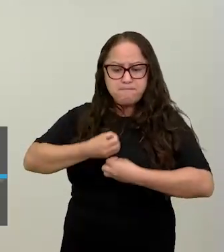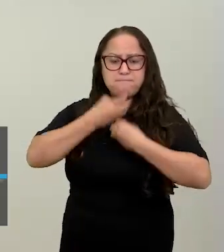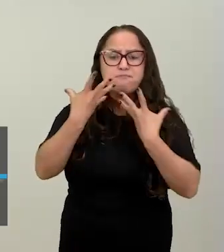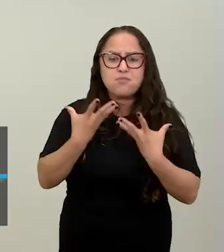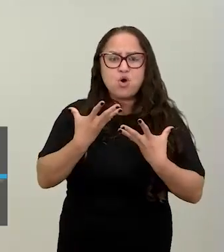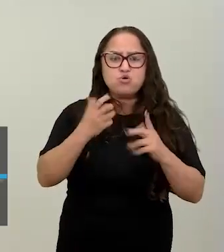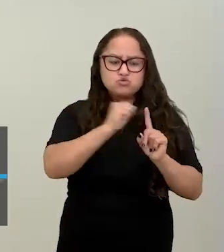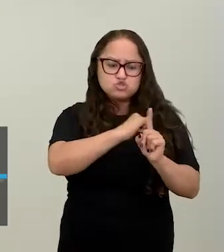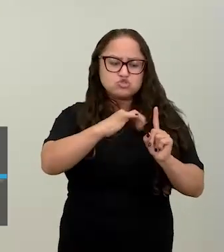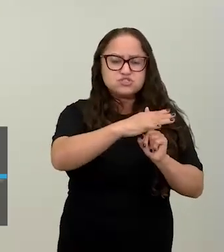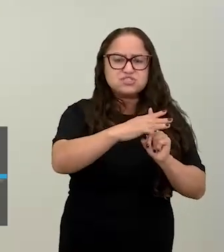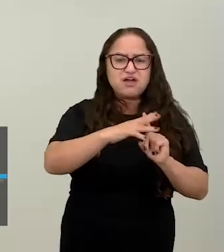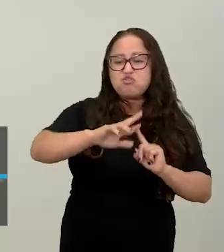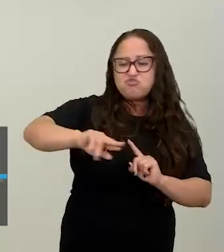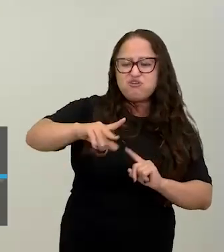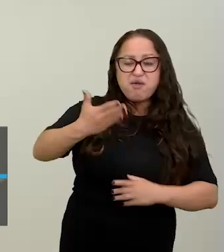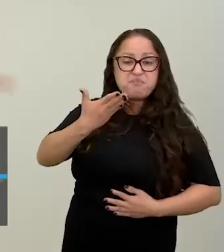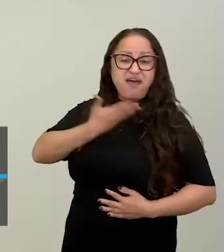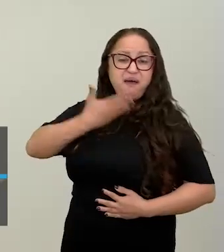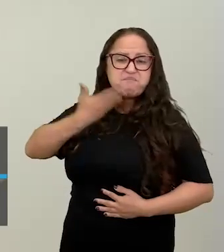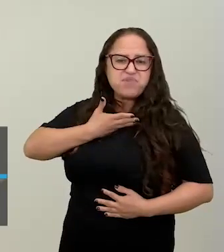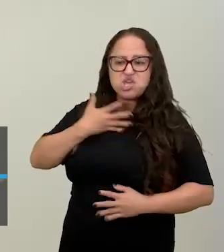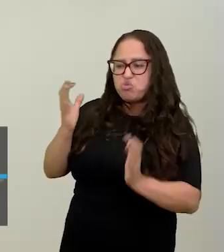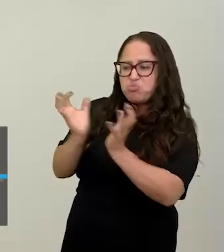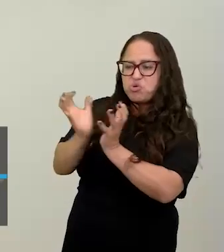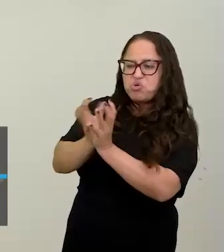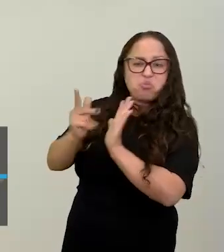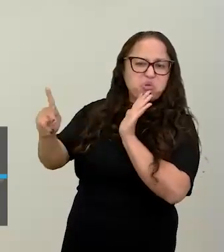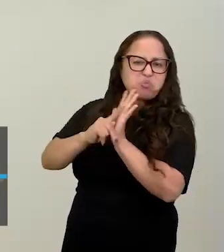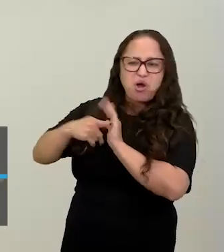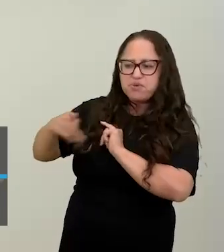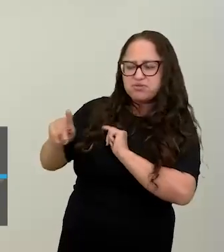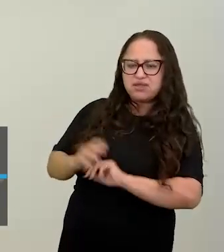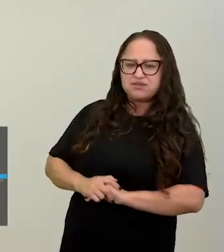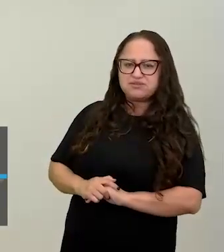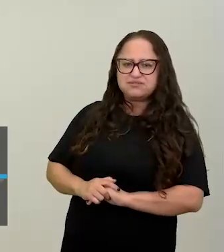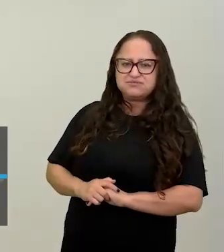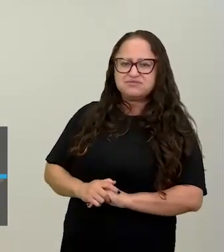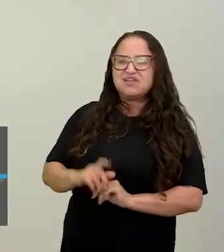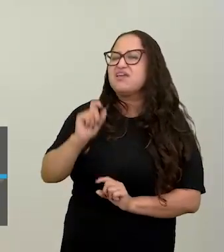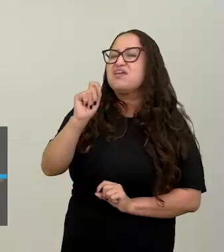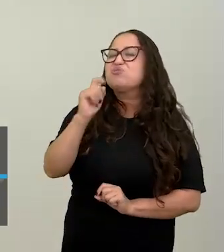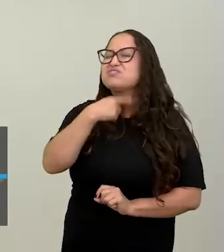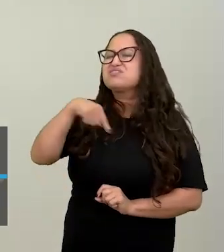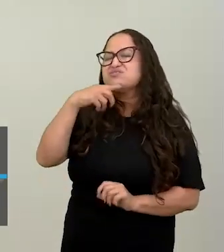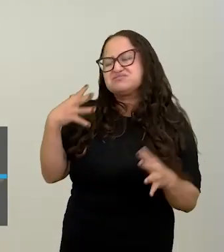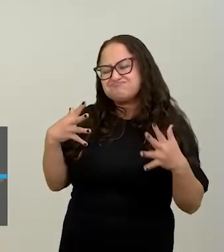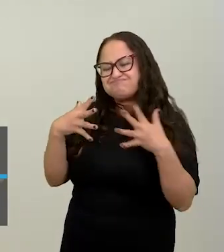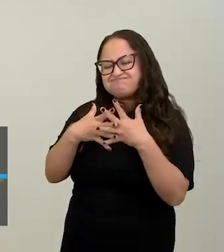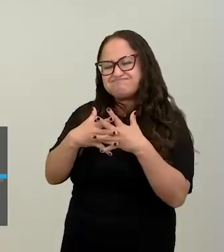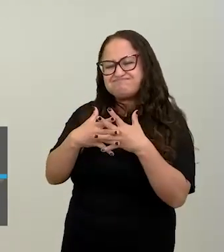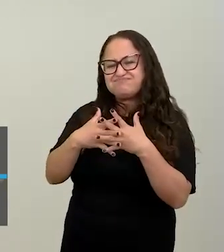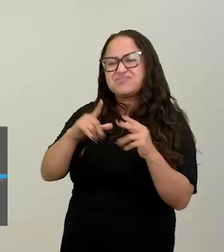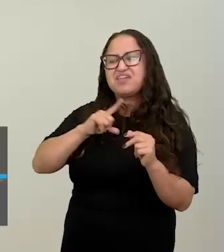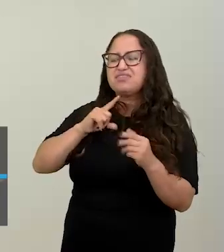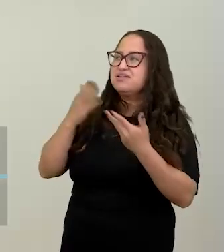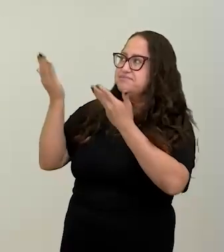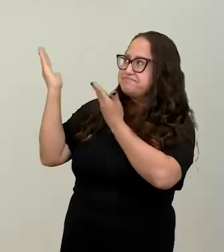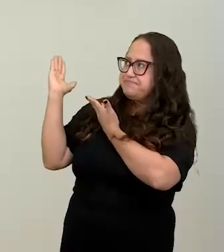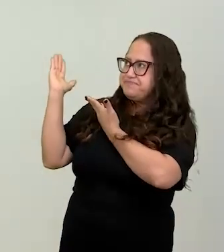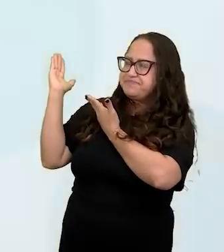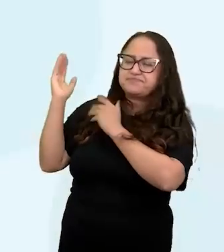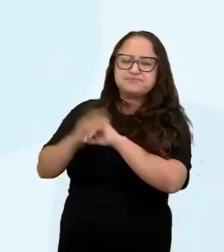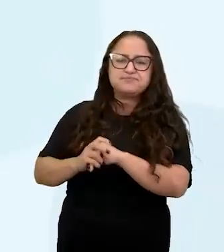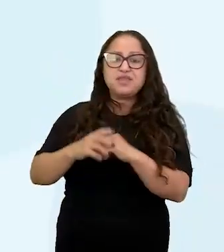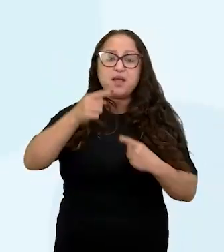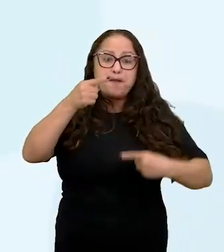dos amigos dele, para quem ele gosta, para a galera que tá lá. E é isso que a gente confunde. Então vai aparecer aí na tela para vocês